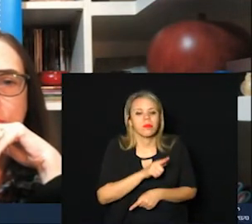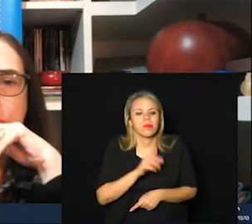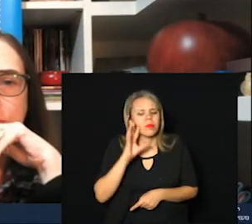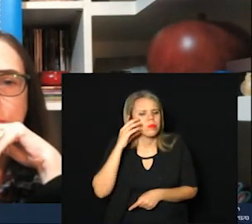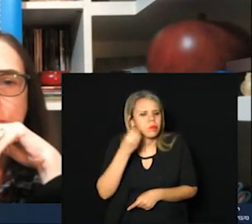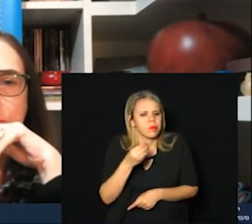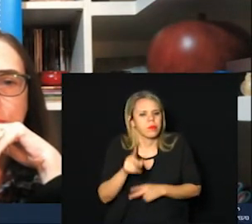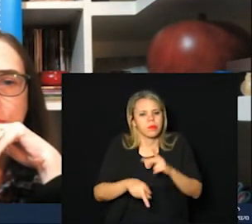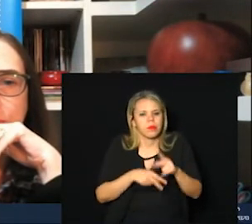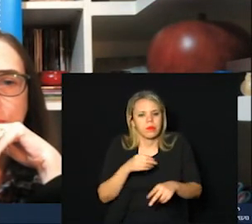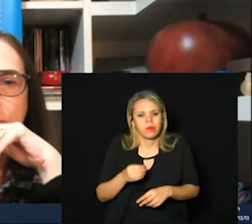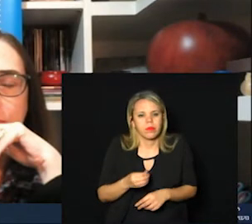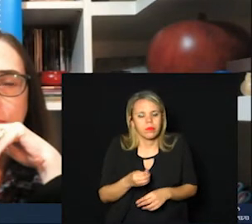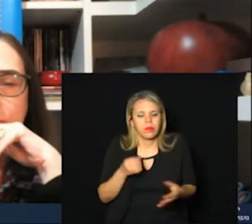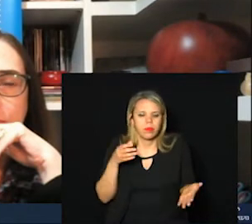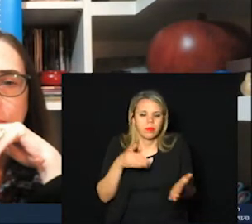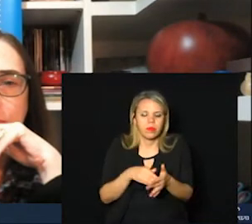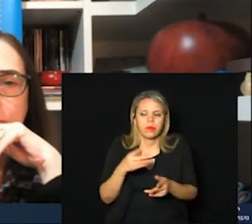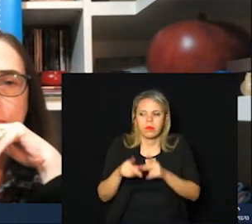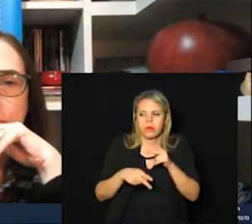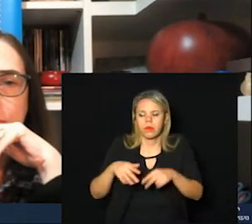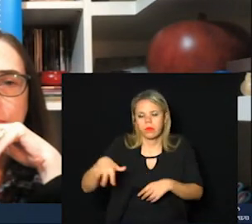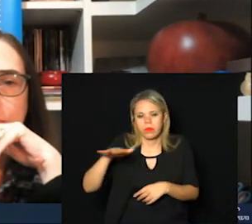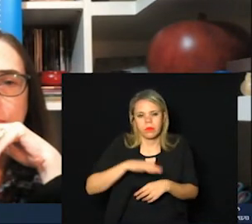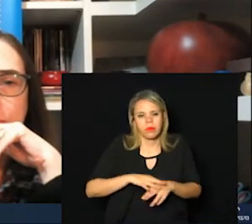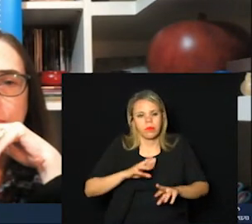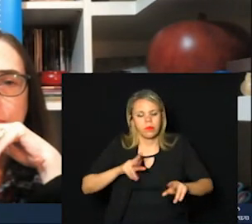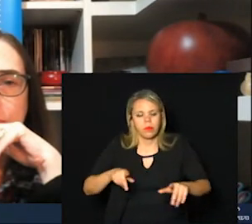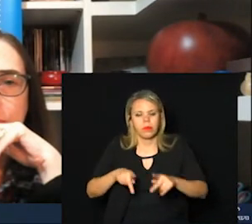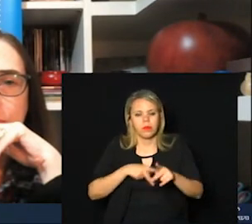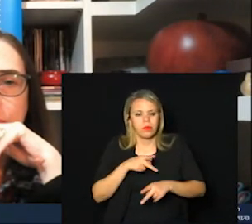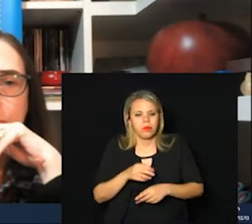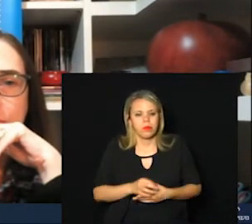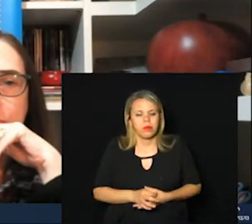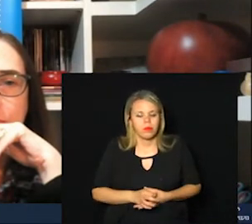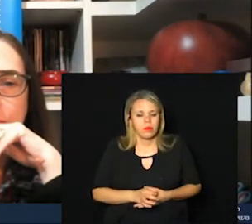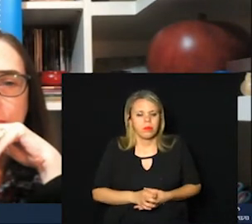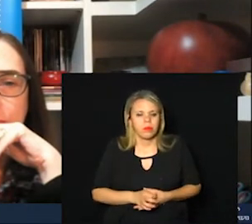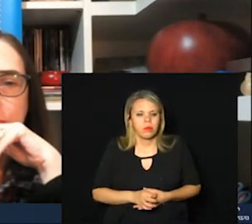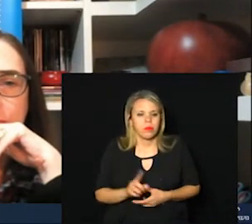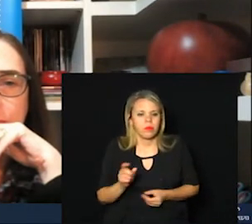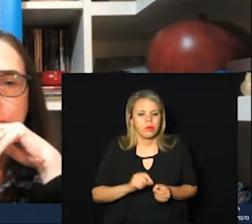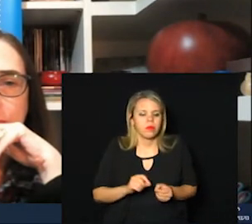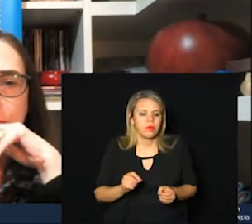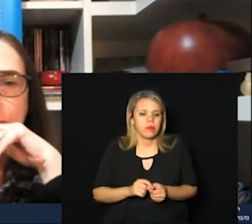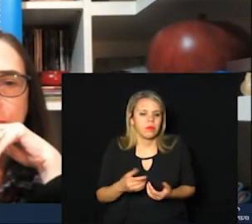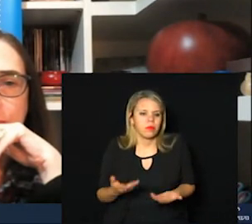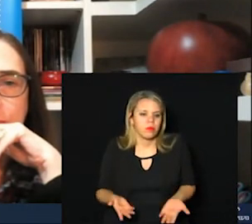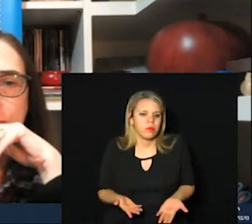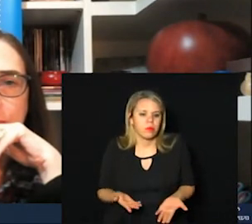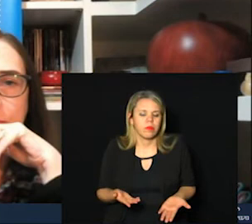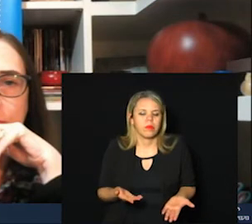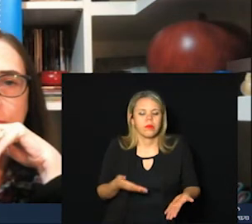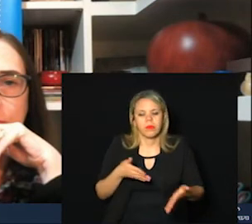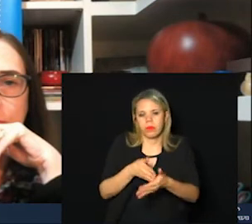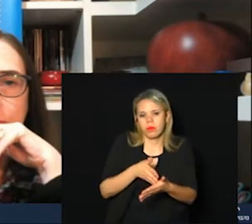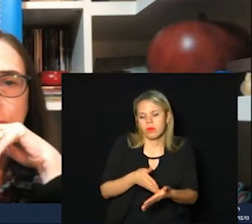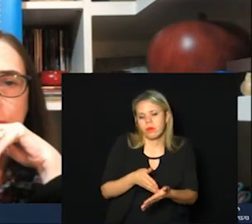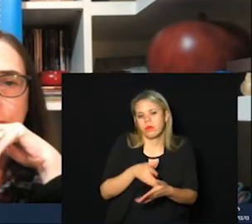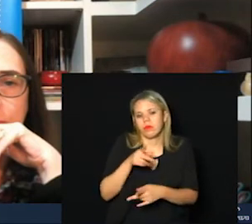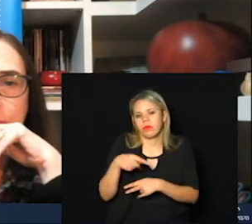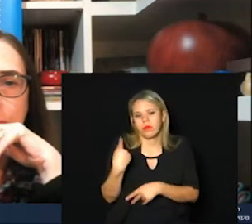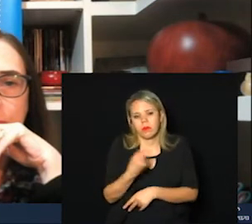o outro e as limitações do outro e as diferenças do outro, e não fazer disso um obstáculo para que as